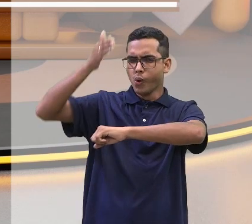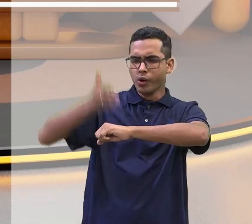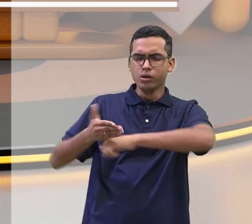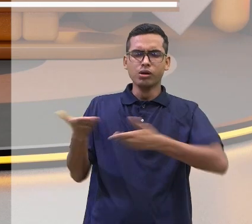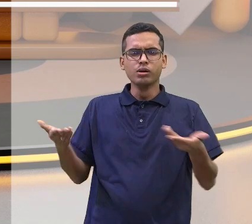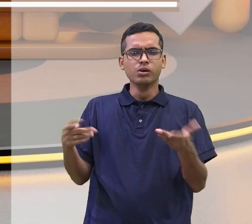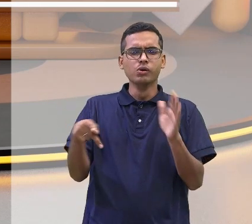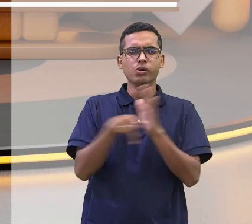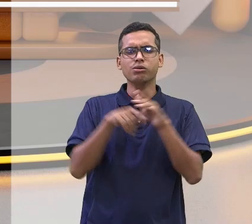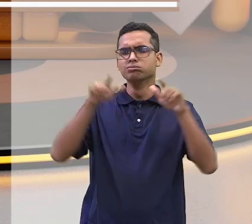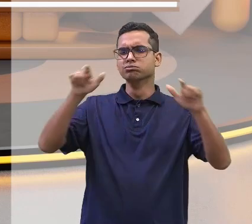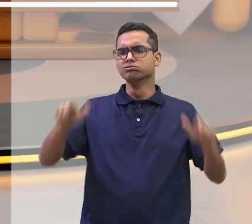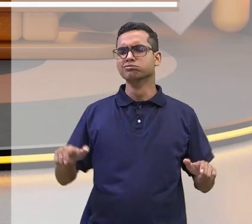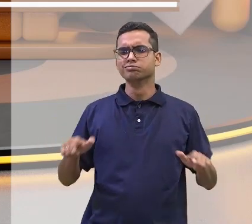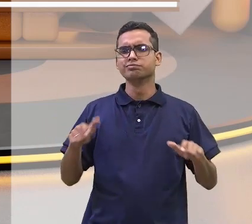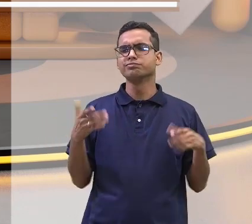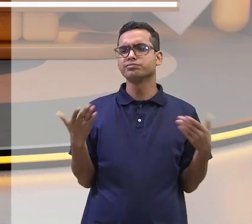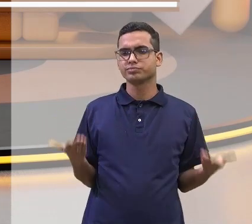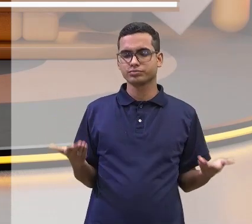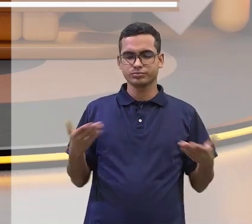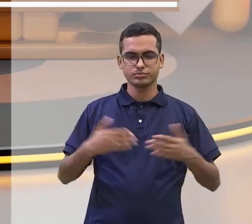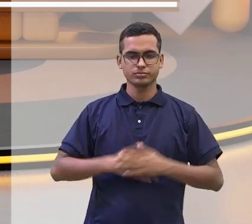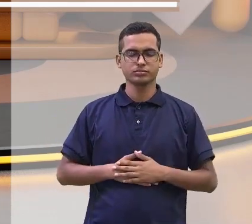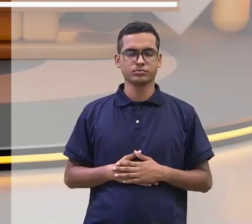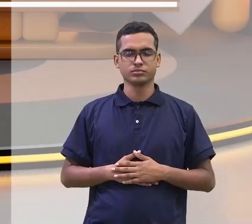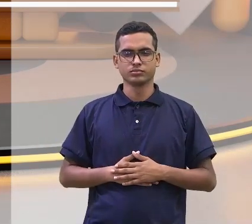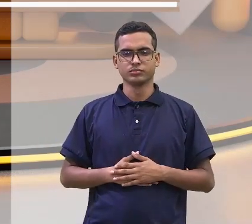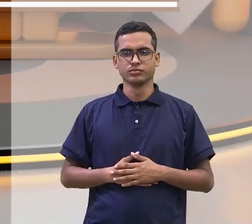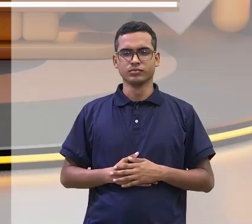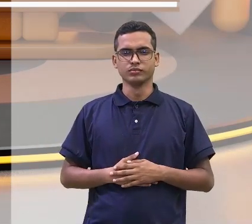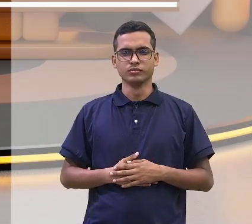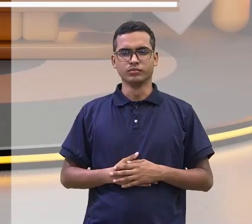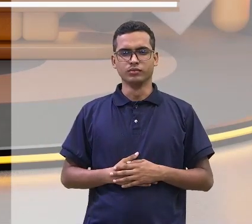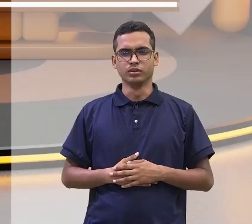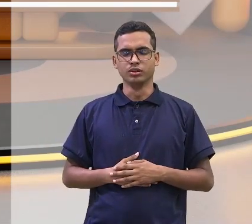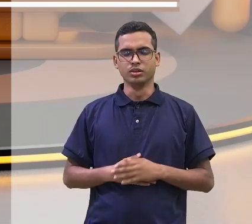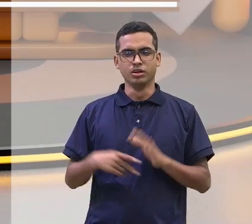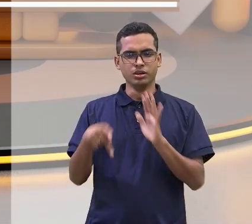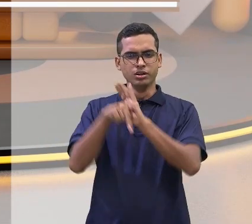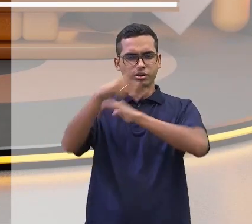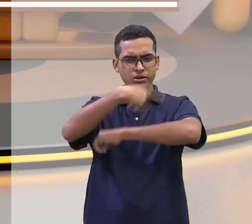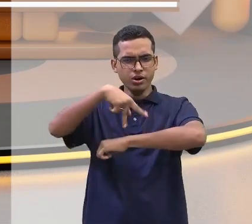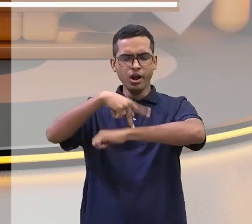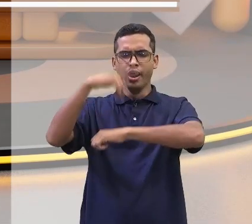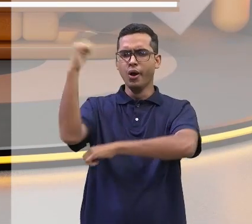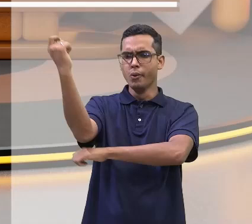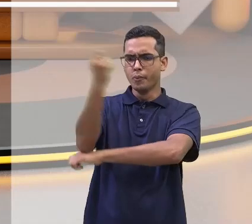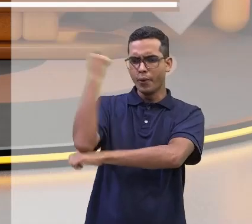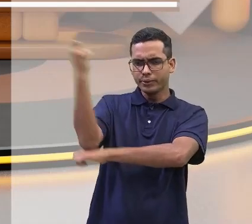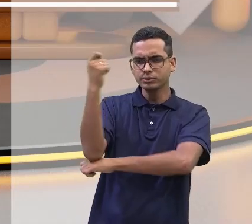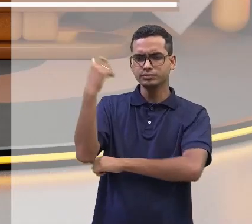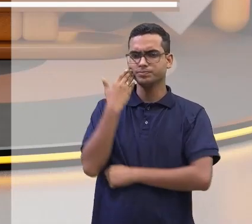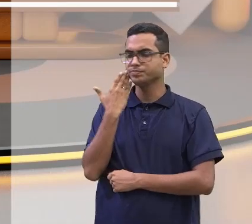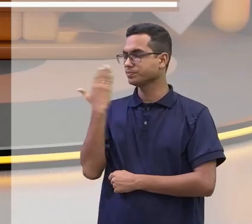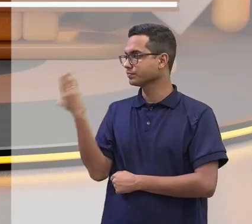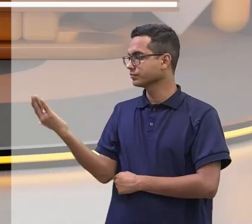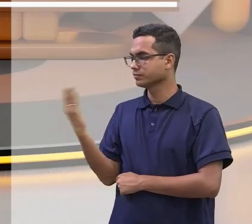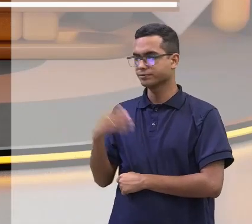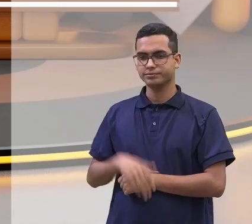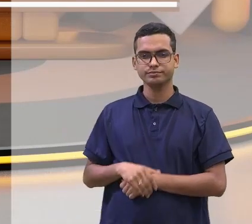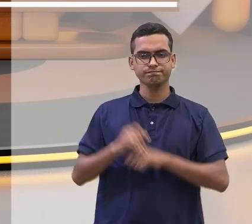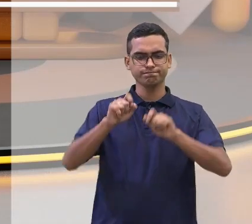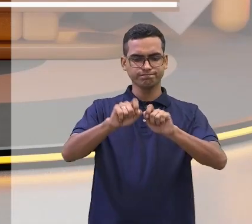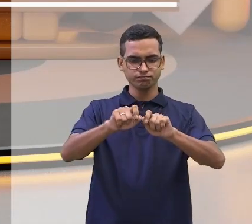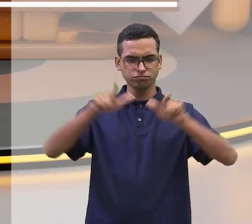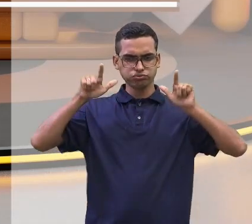Aconcagua? Olha só, vamos localizar aqui. Aconcagua na Argentina, e a gente verifica que aproximando